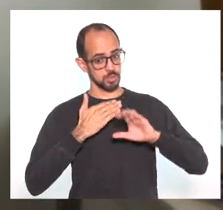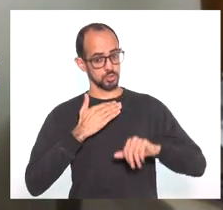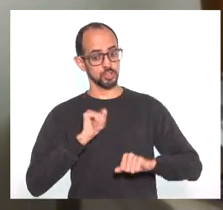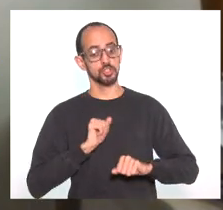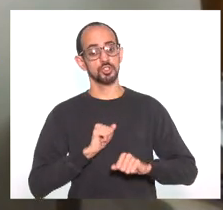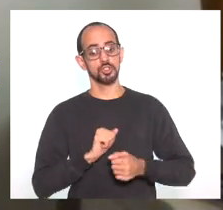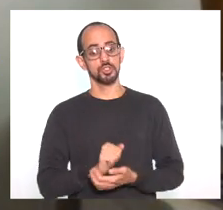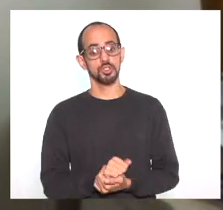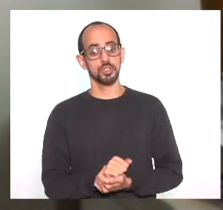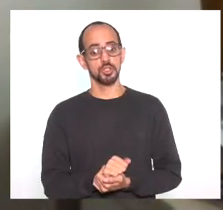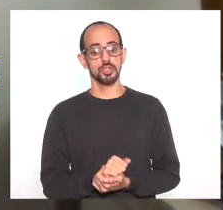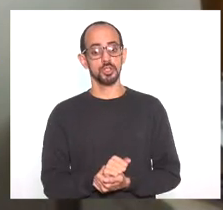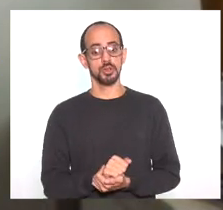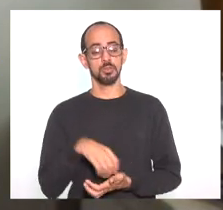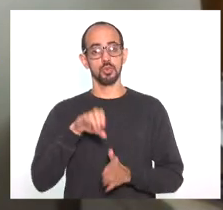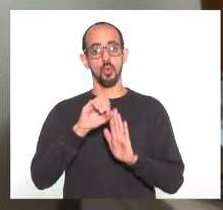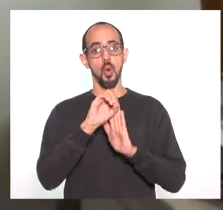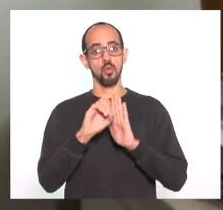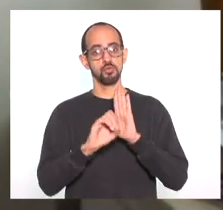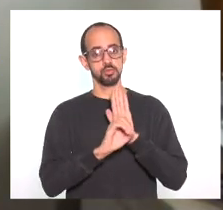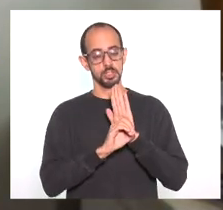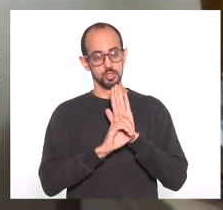questão por ofício